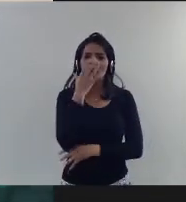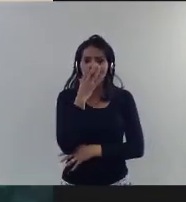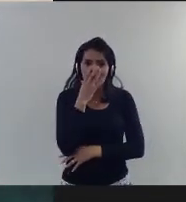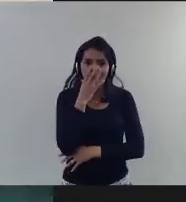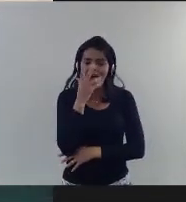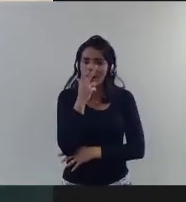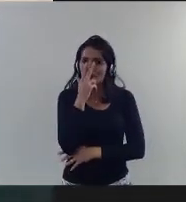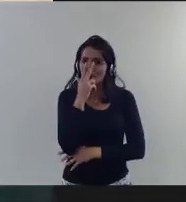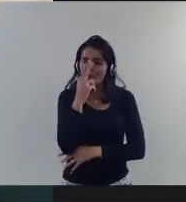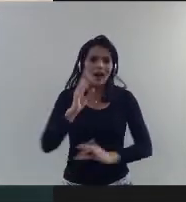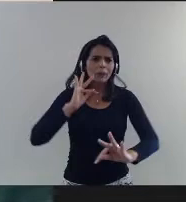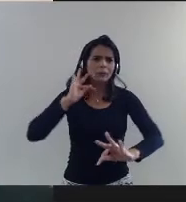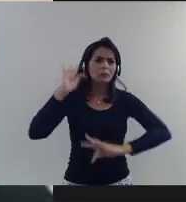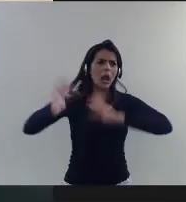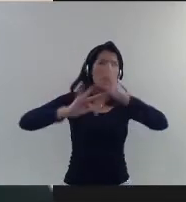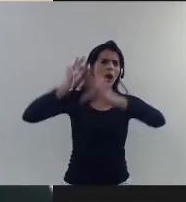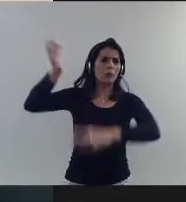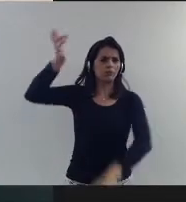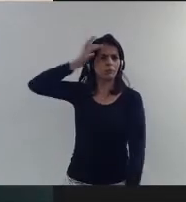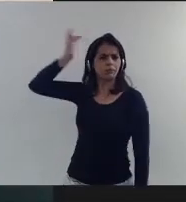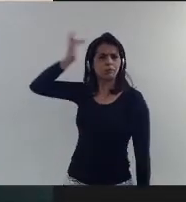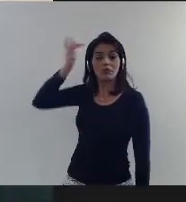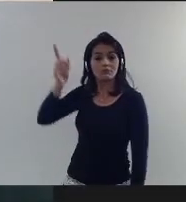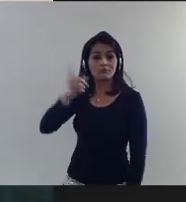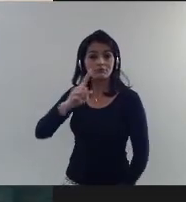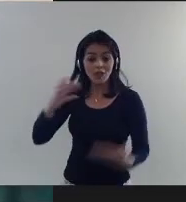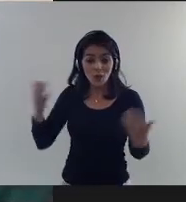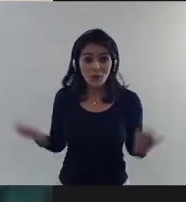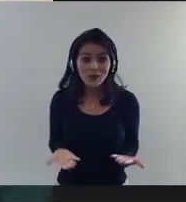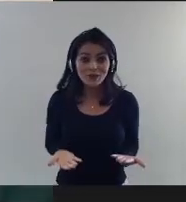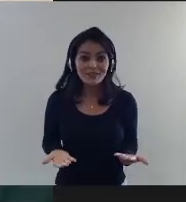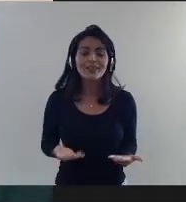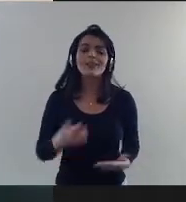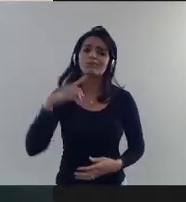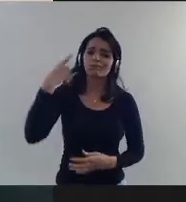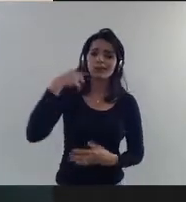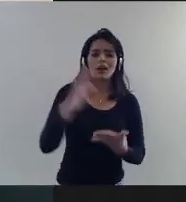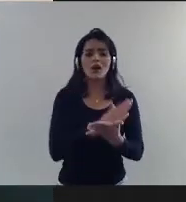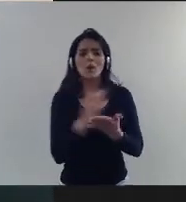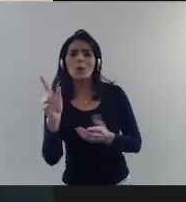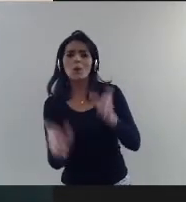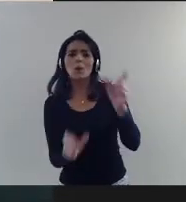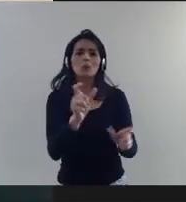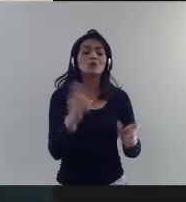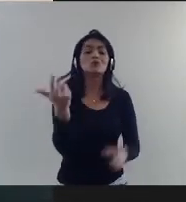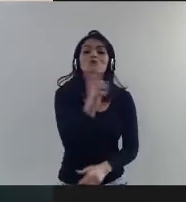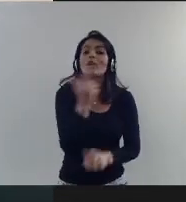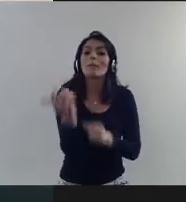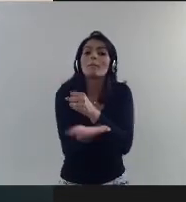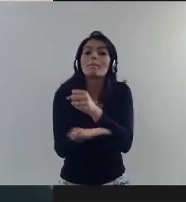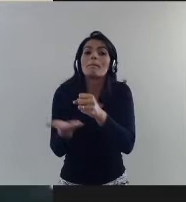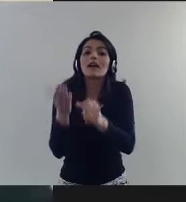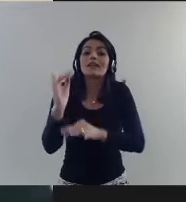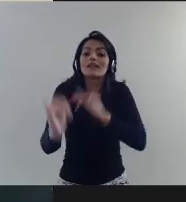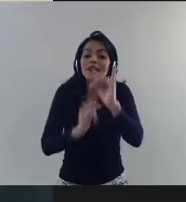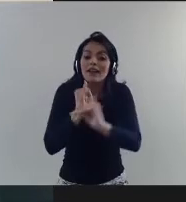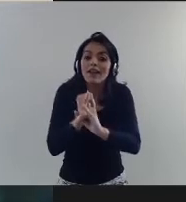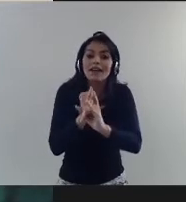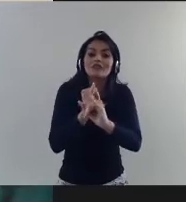parece tão para frente, mas é a nossa realidade hoje. Mas tem advogados que não têm o mínimo, doutor, para